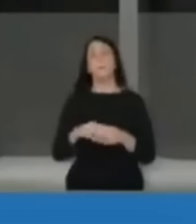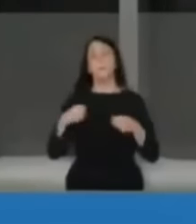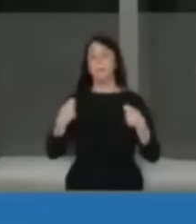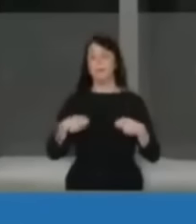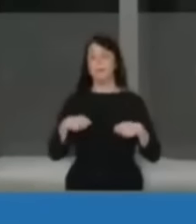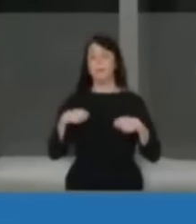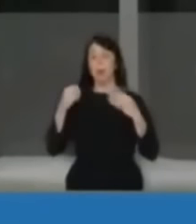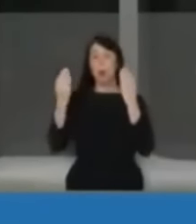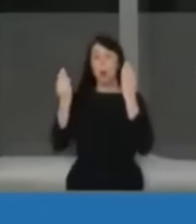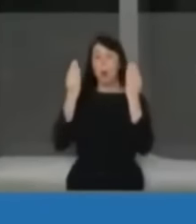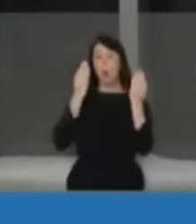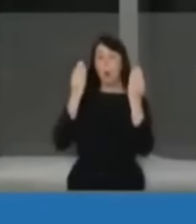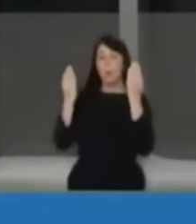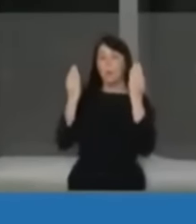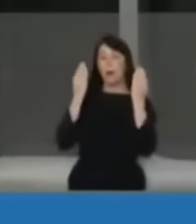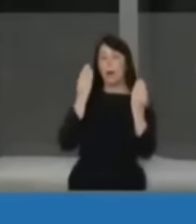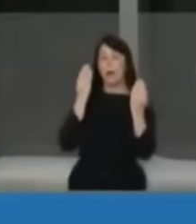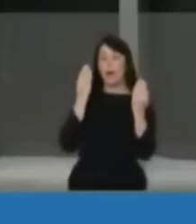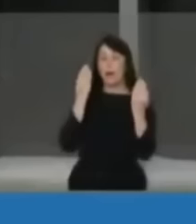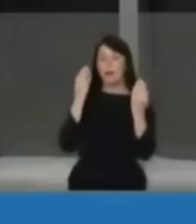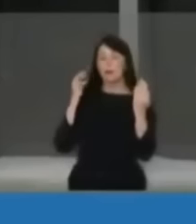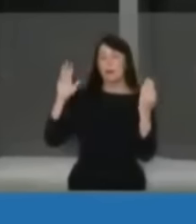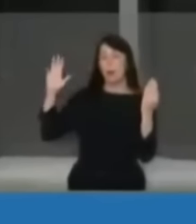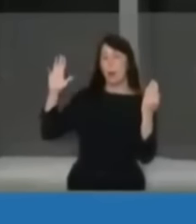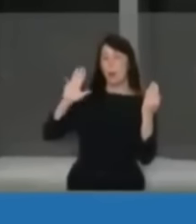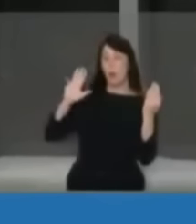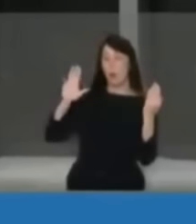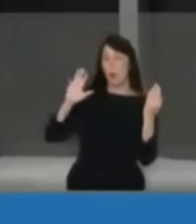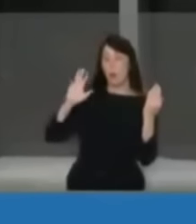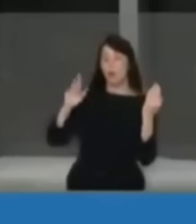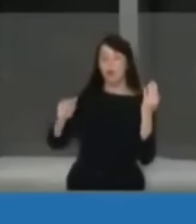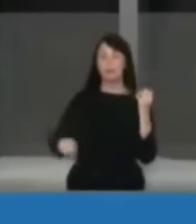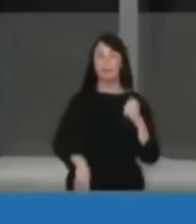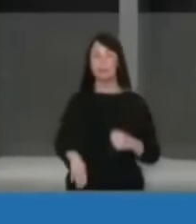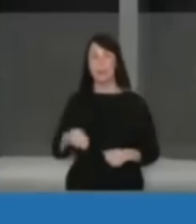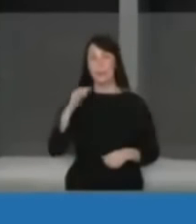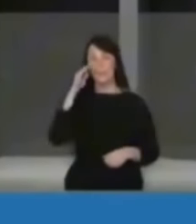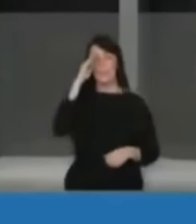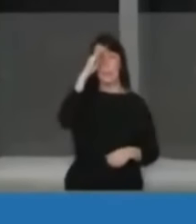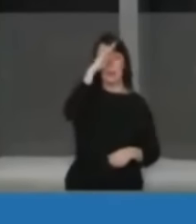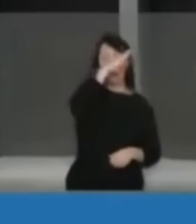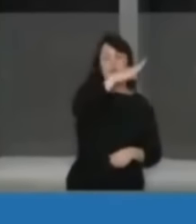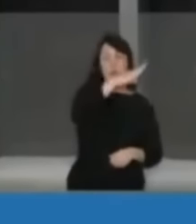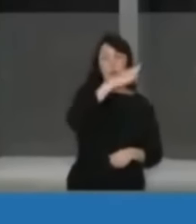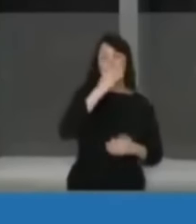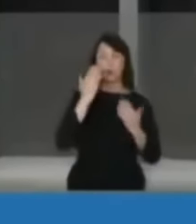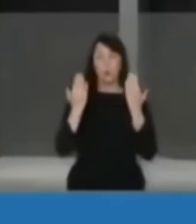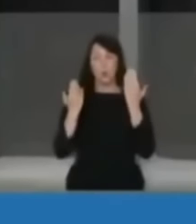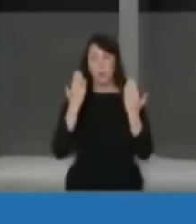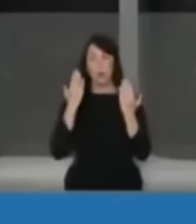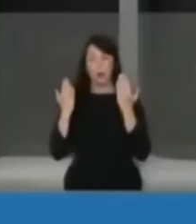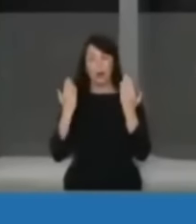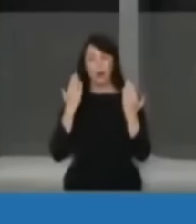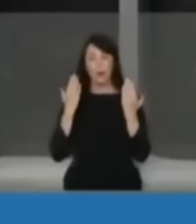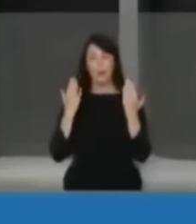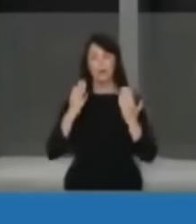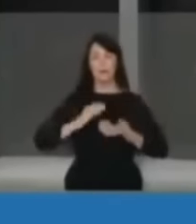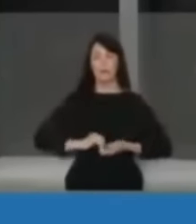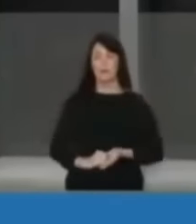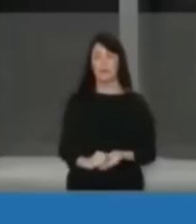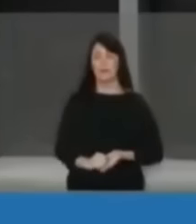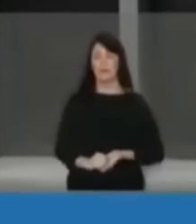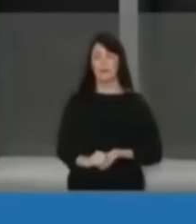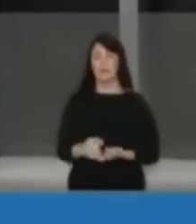eu vejo muito bolsonarista agora aqui fazer o que todos nós sabemos ser uma demagogia. Porque o que